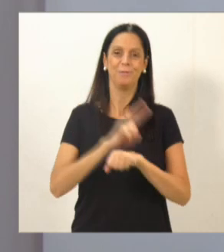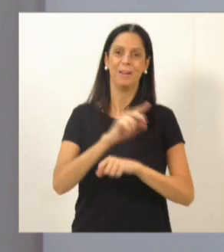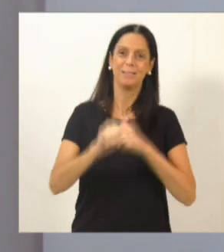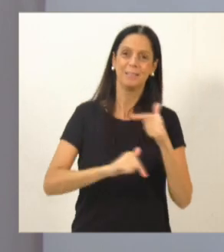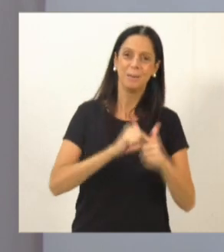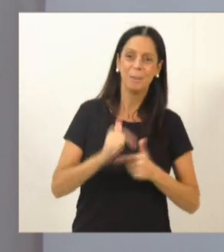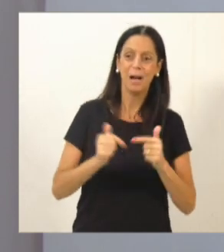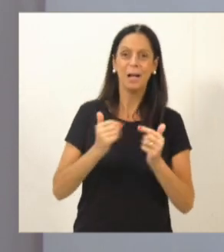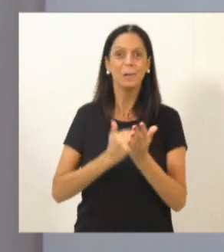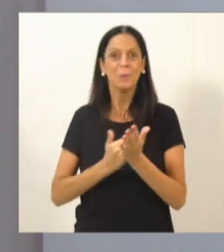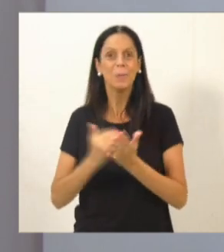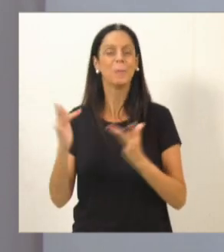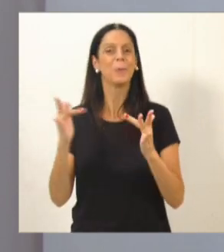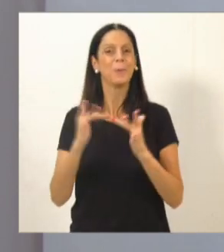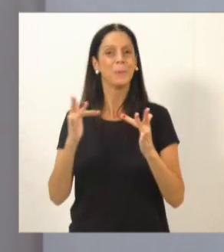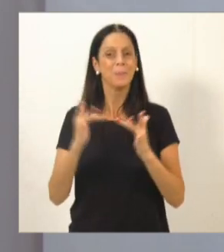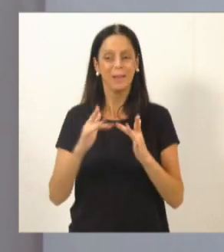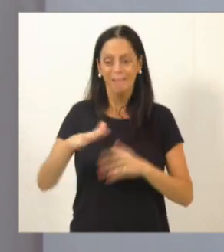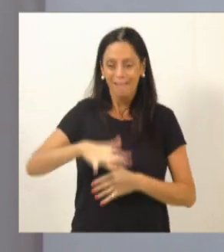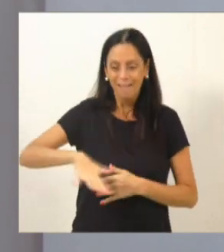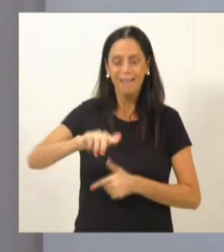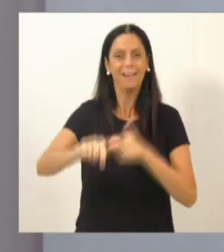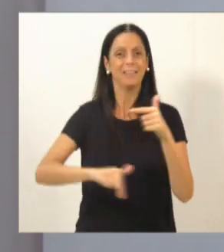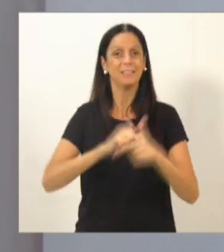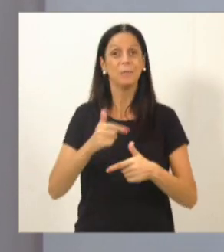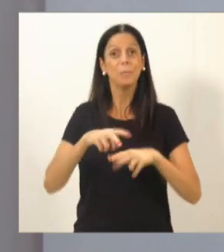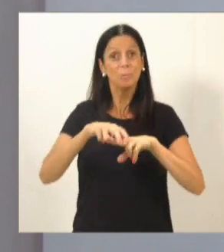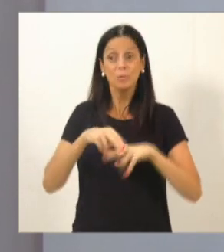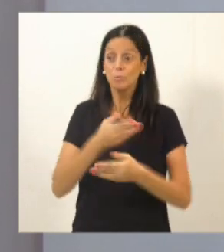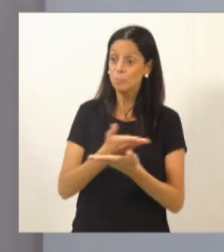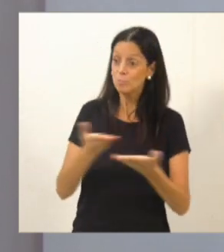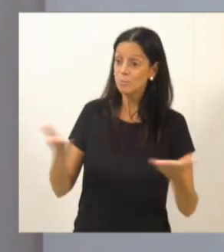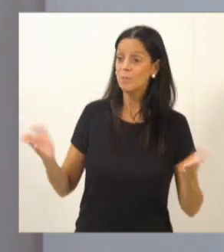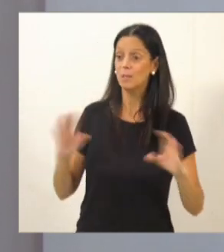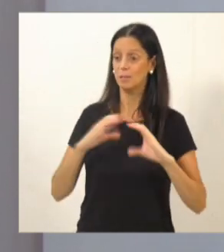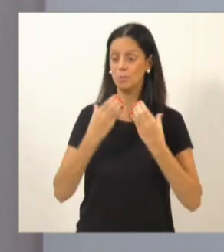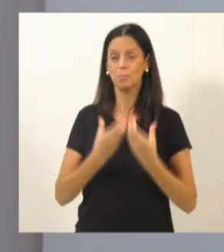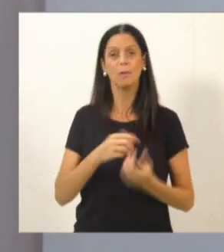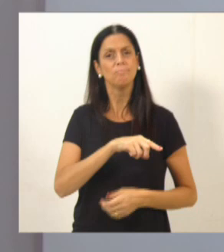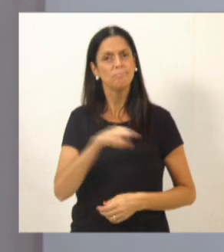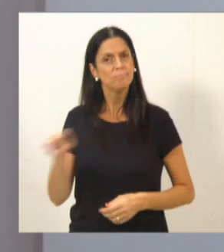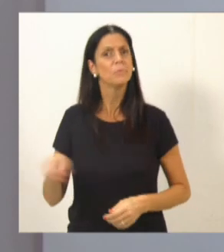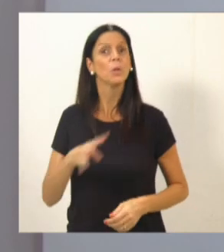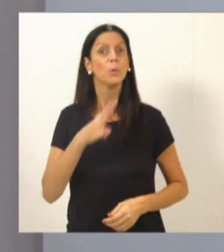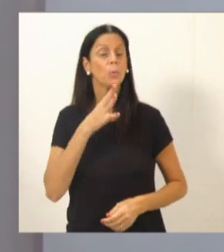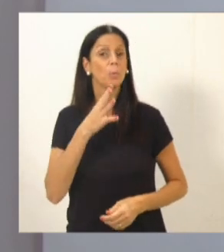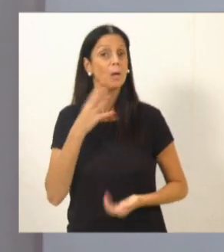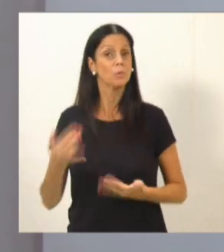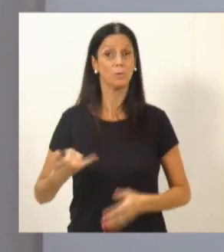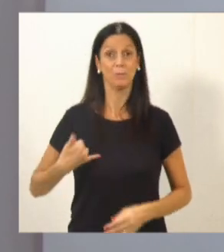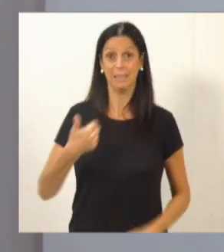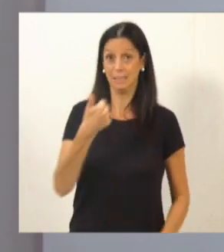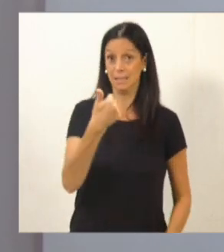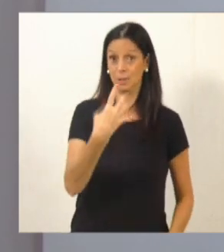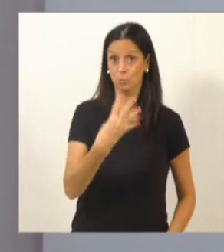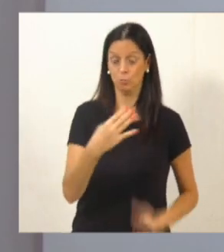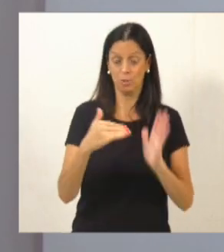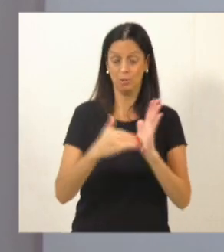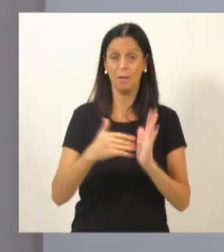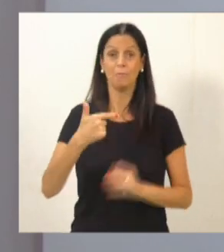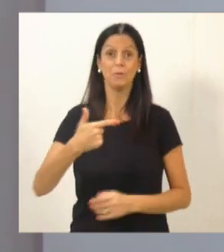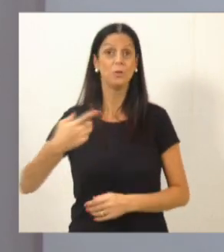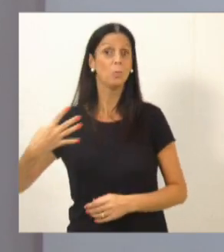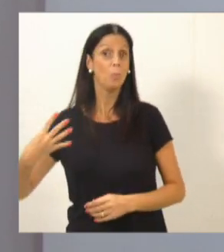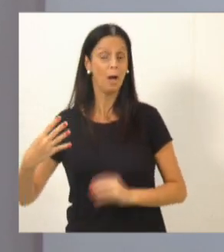senhores vereadores, nas suas comunidades, se vocês conhecerem jovens de 14